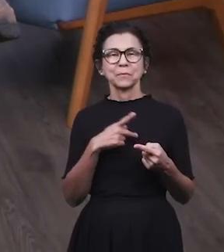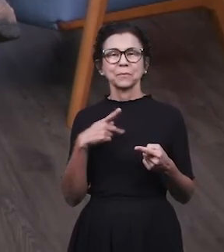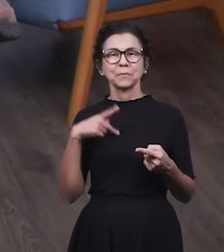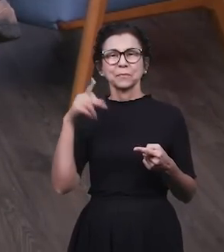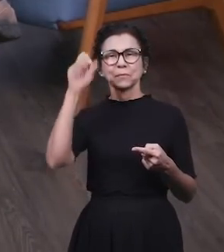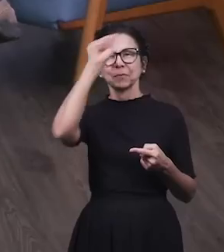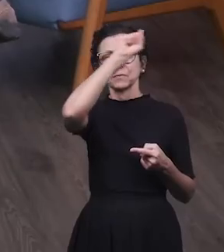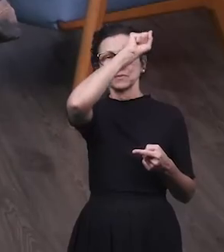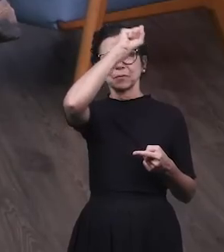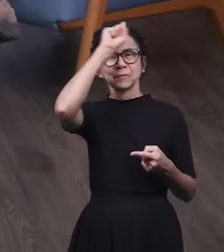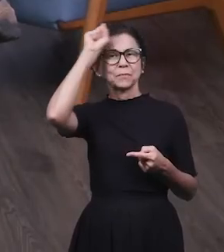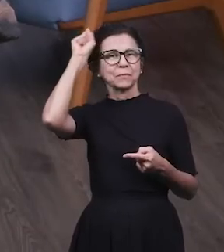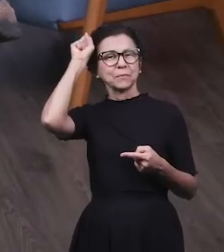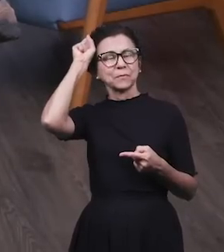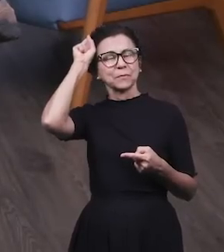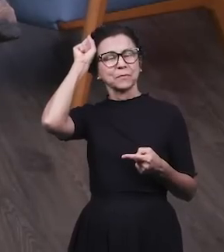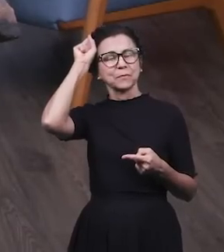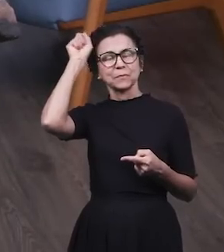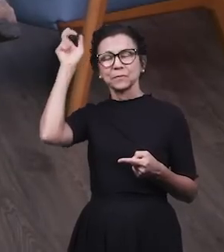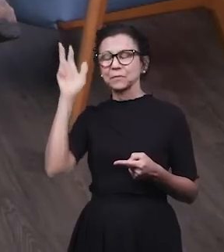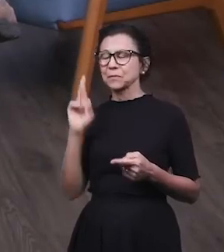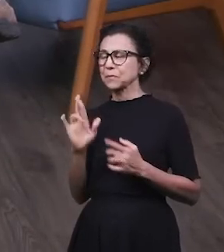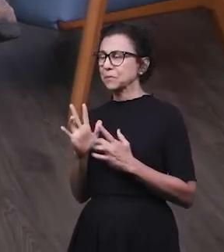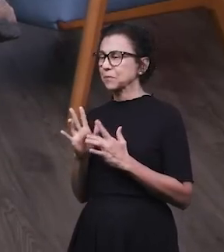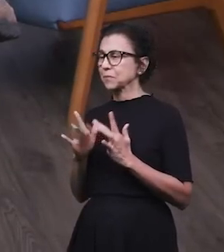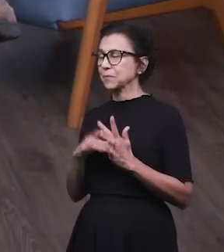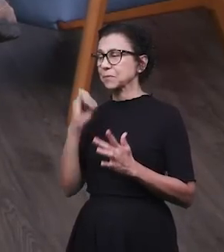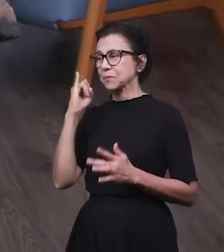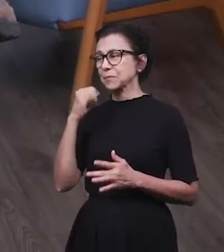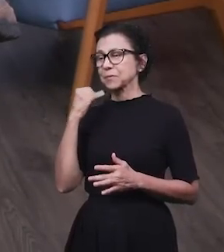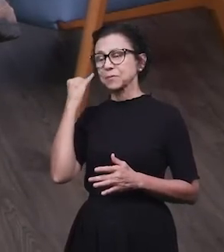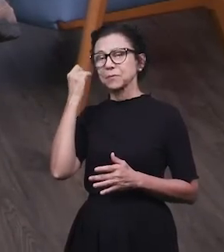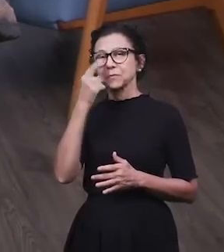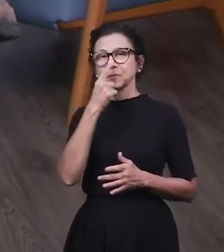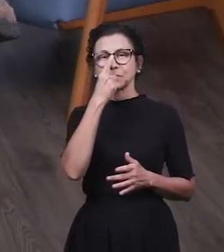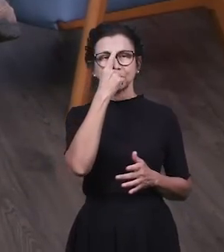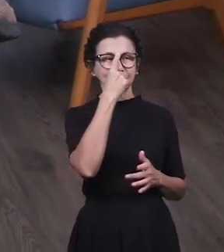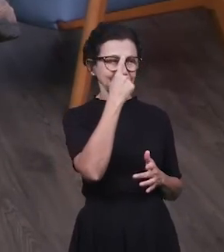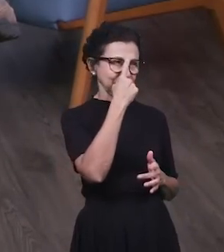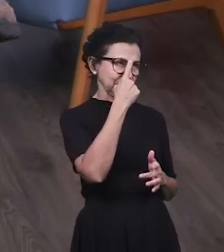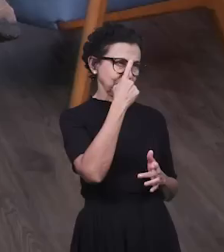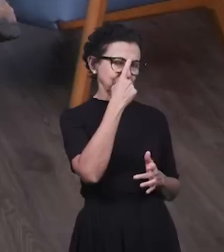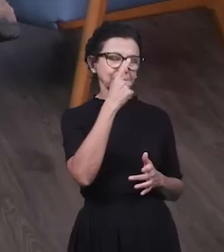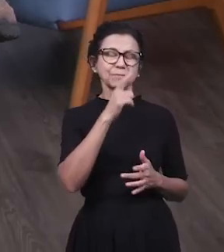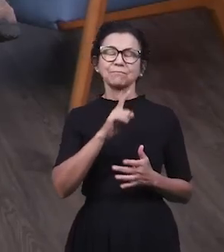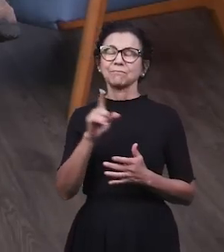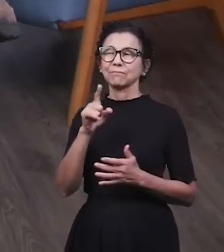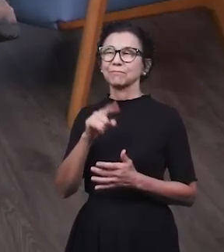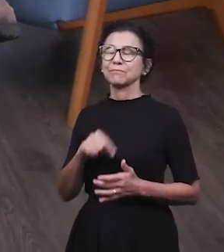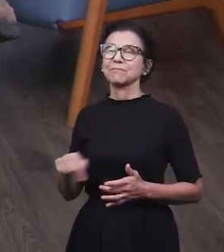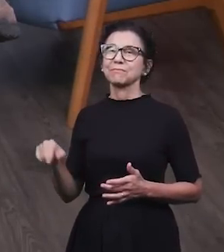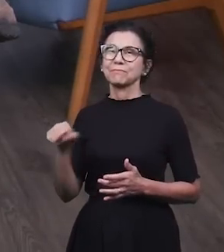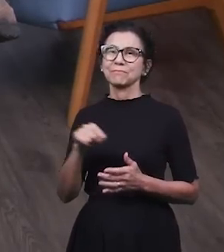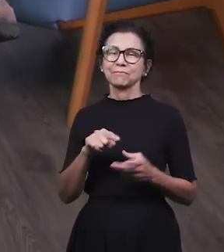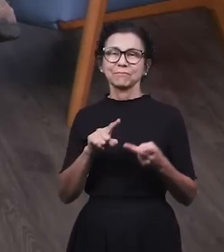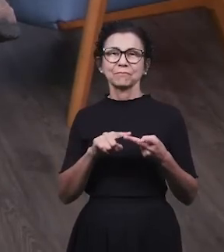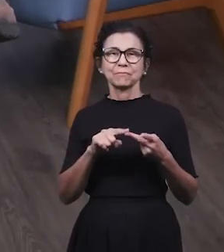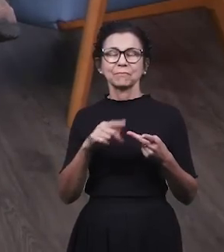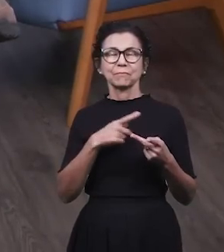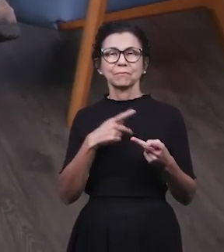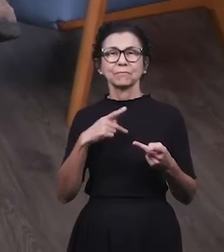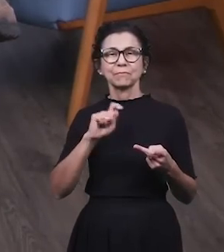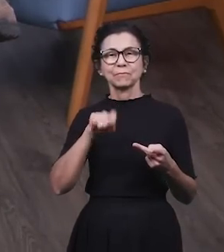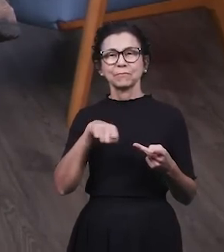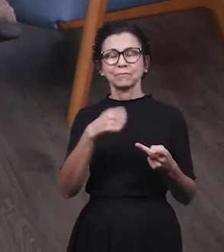Senhor Josias, Daniel e a todos. Pastor Daniel Moreira, paz do Senhor. Paz do Senhor Josias, paz do Senhor Sérgio, paz do Senhor a